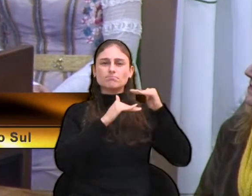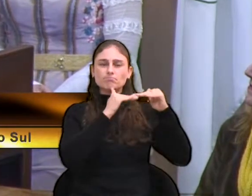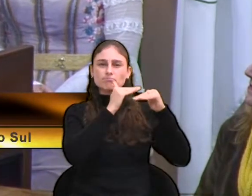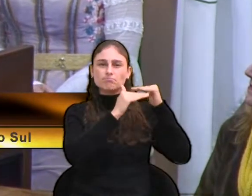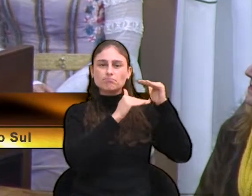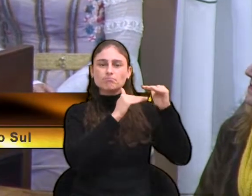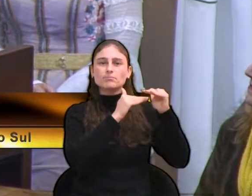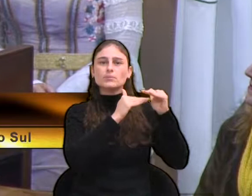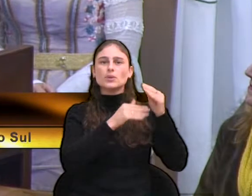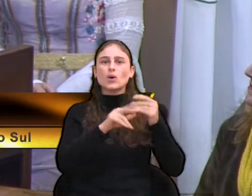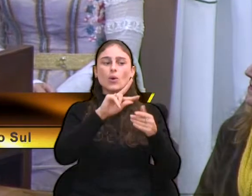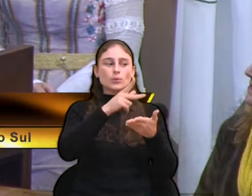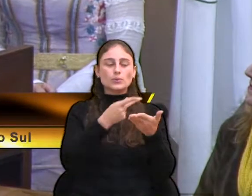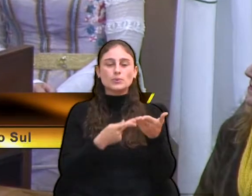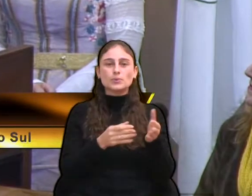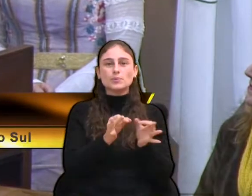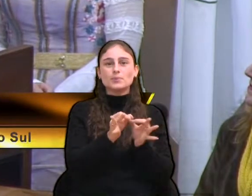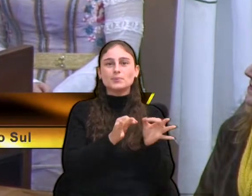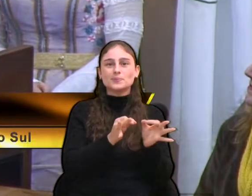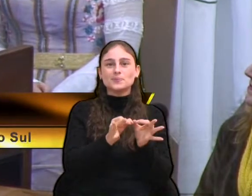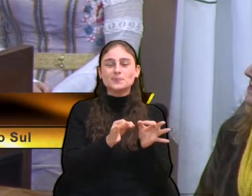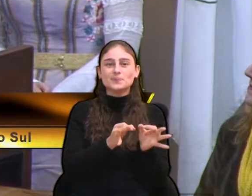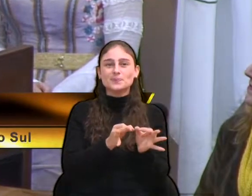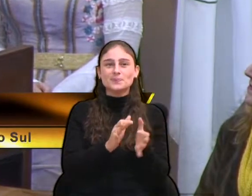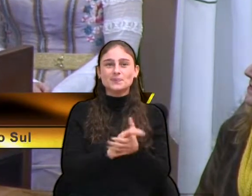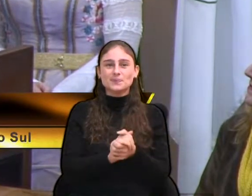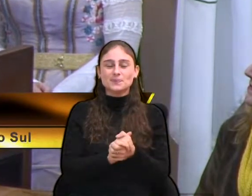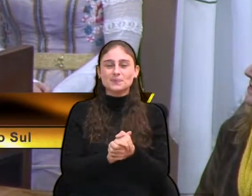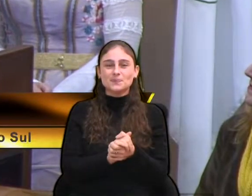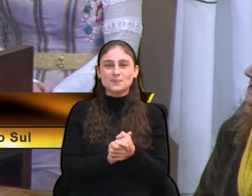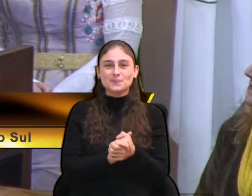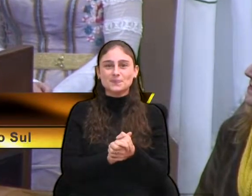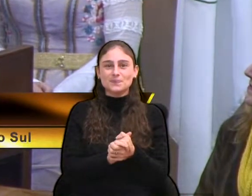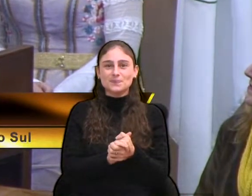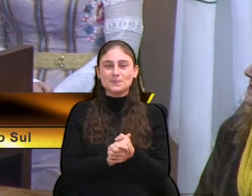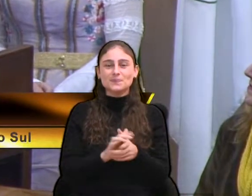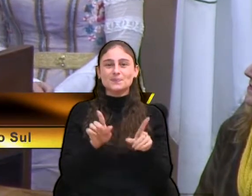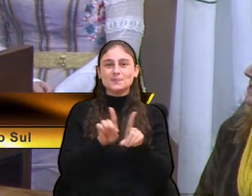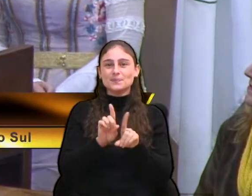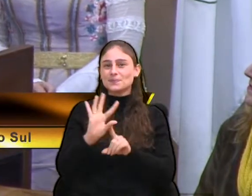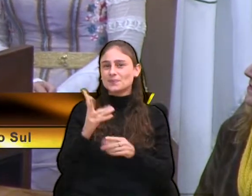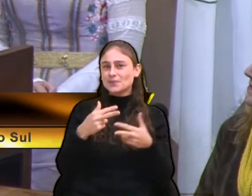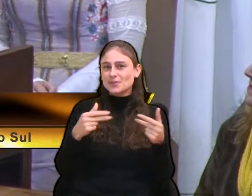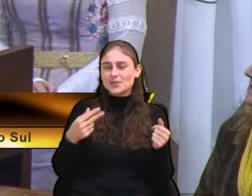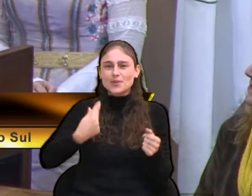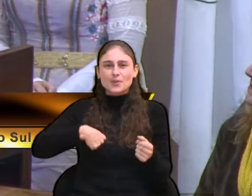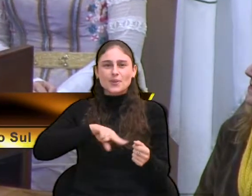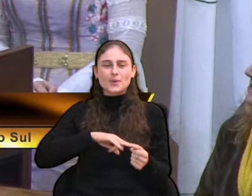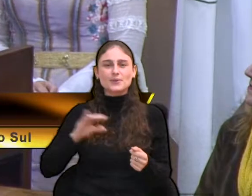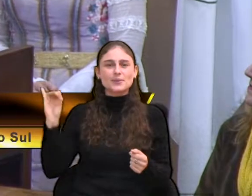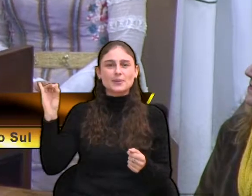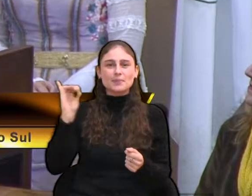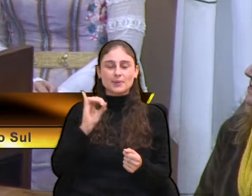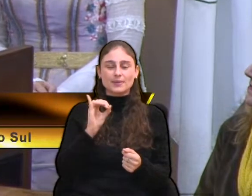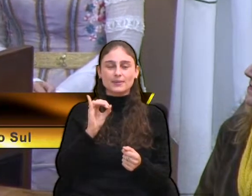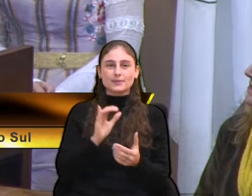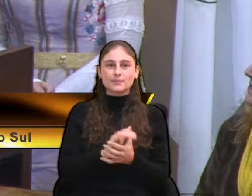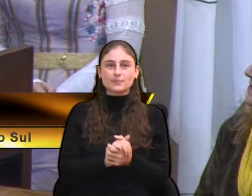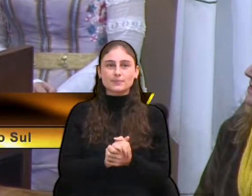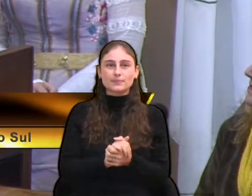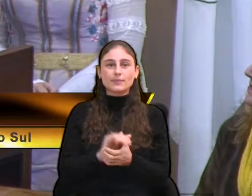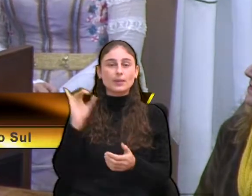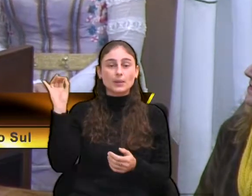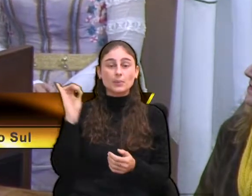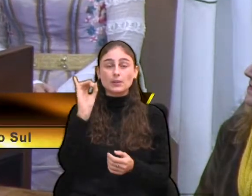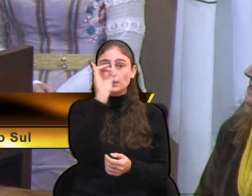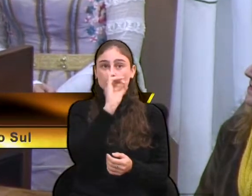desenvolvimento, os projetos de futuro. Isso tudo é devido aos nossos imigrantes.